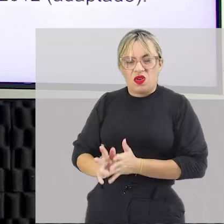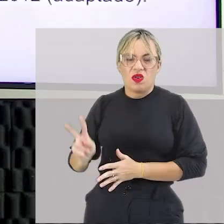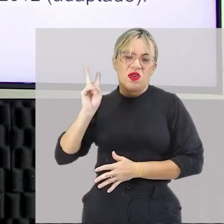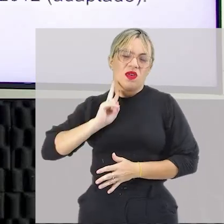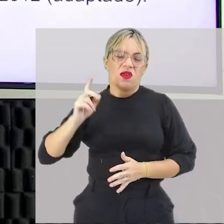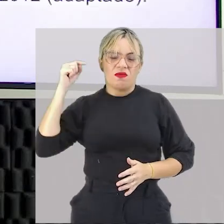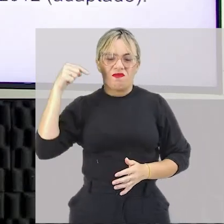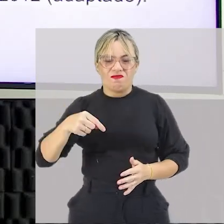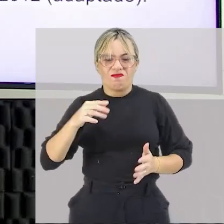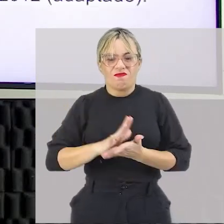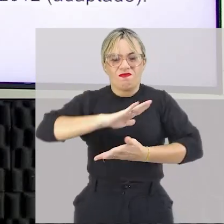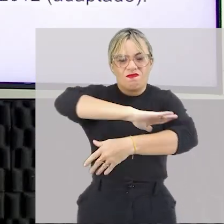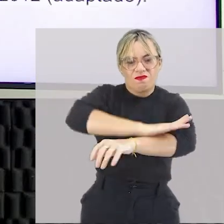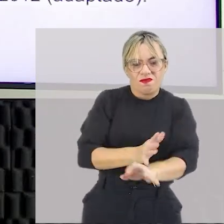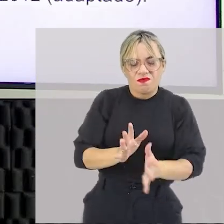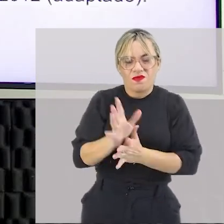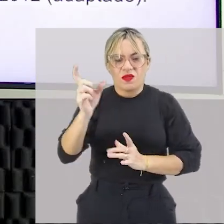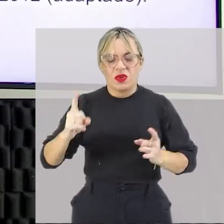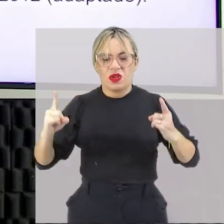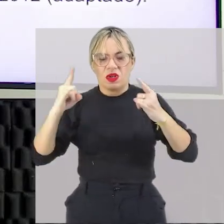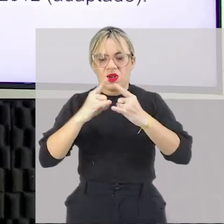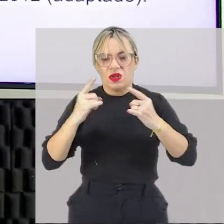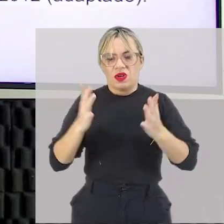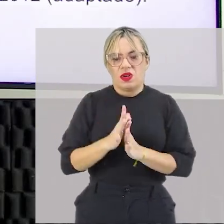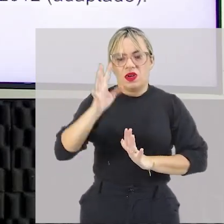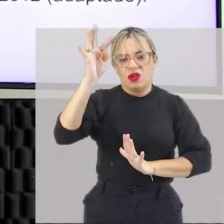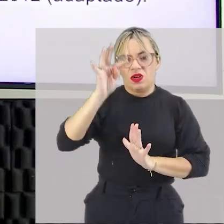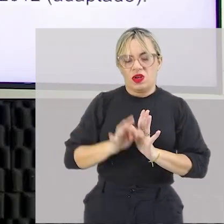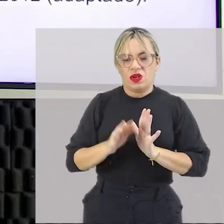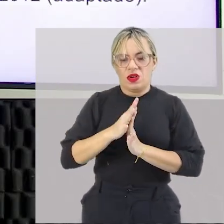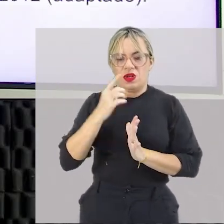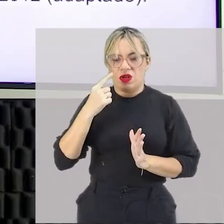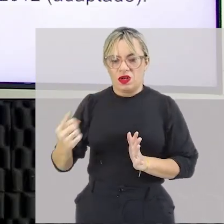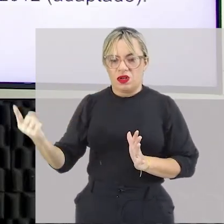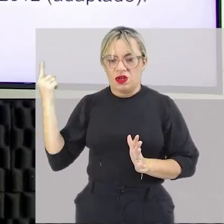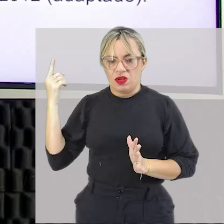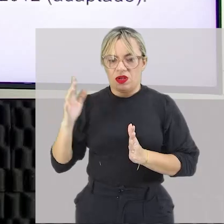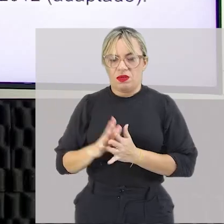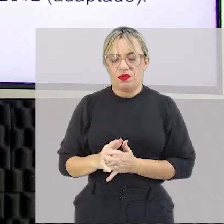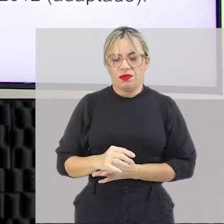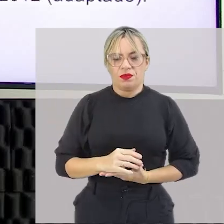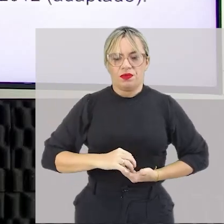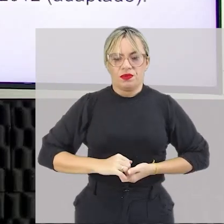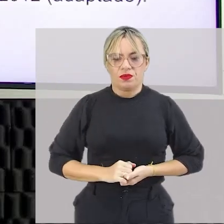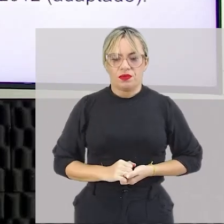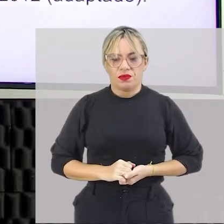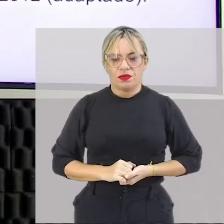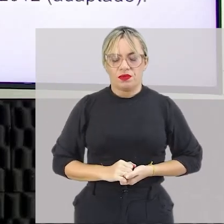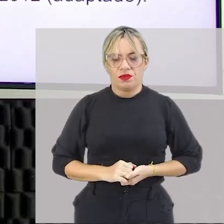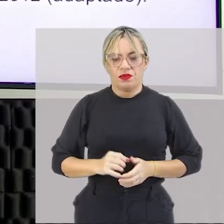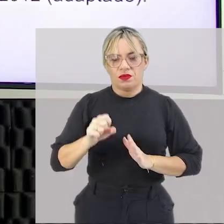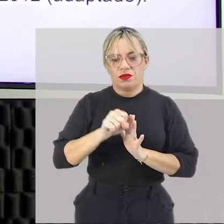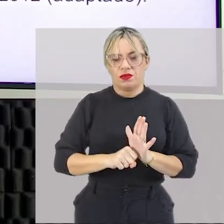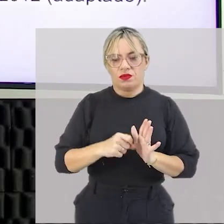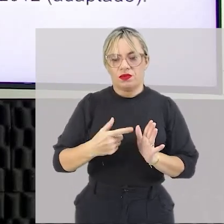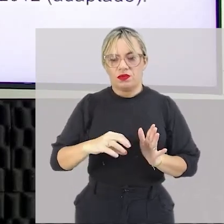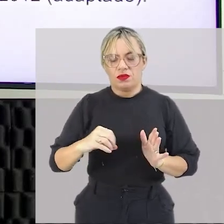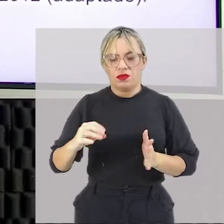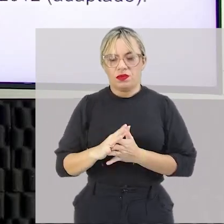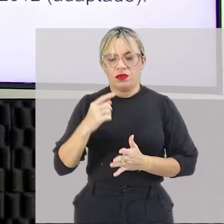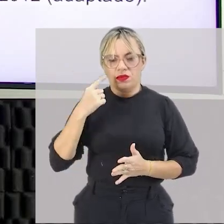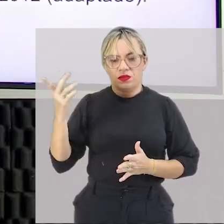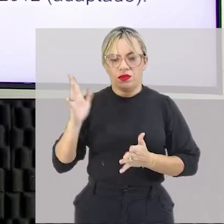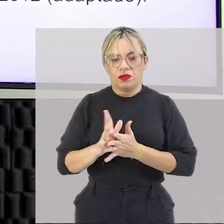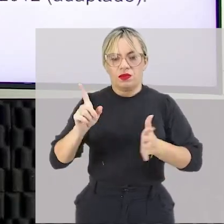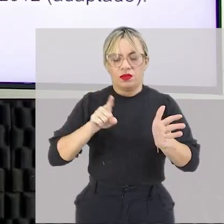do racismo institucional. Texto do pensador Anthony Giddens, lá no século XX. Tá? Então vamos